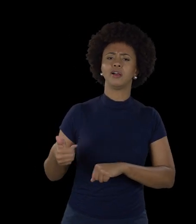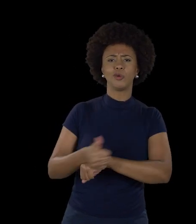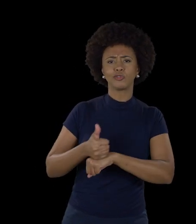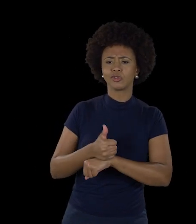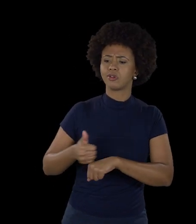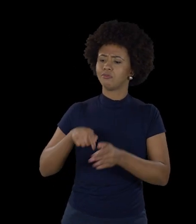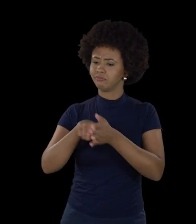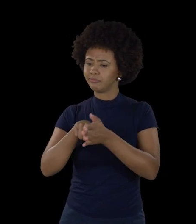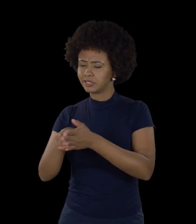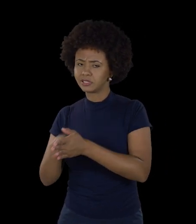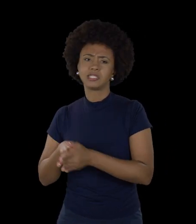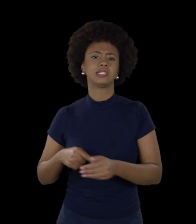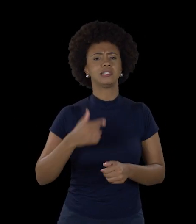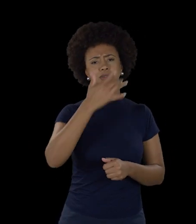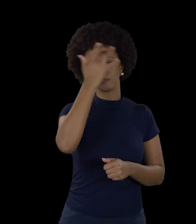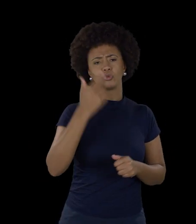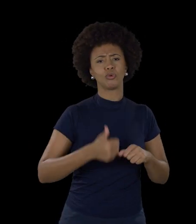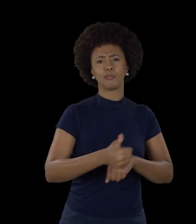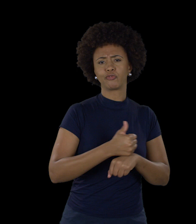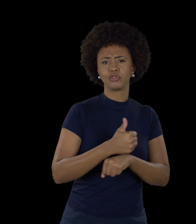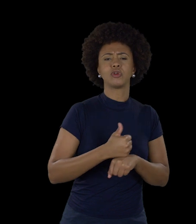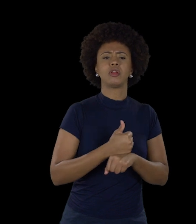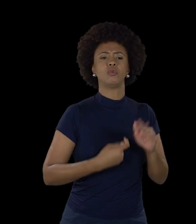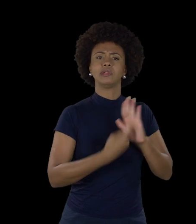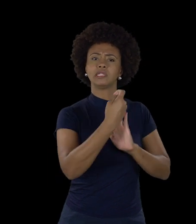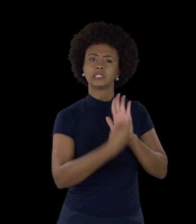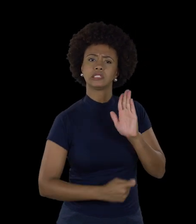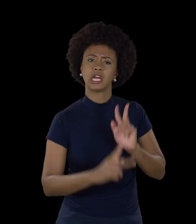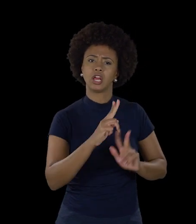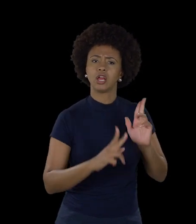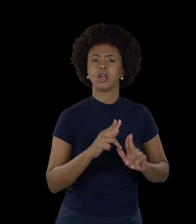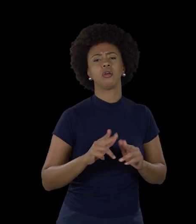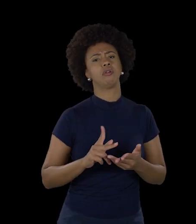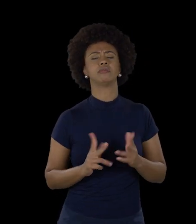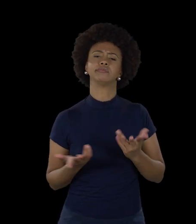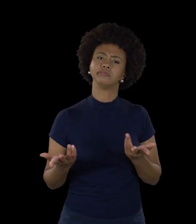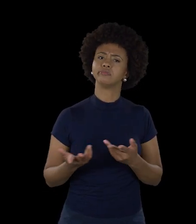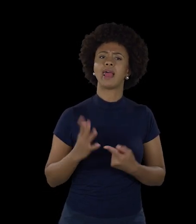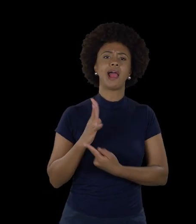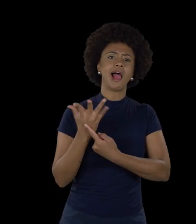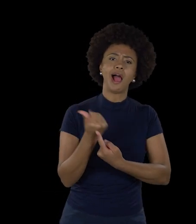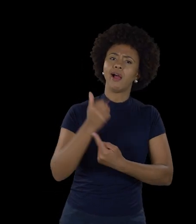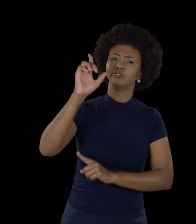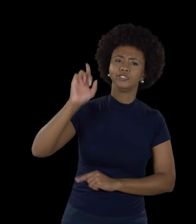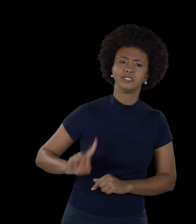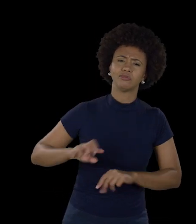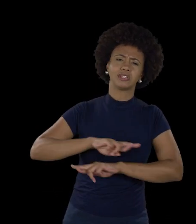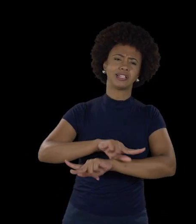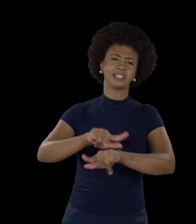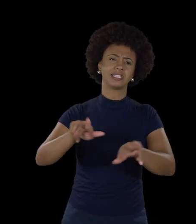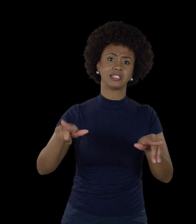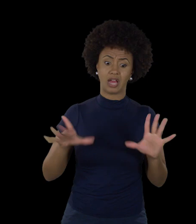de redatores, da coordenação editorial, da direção de arte. E todas essas pessoas,